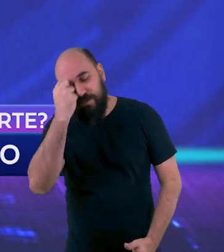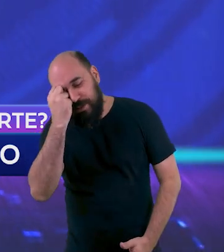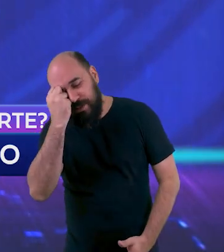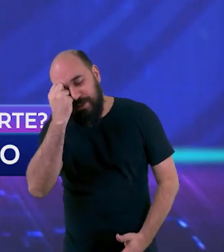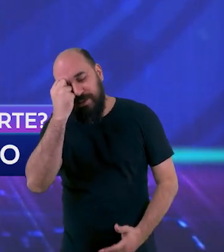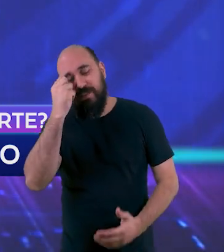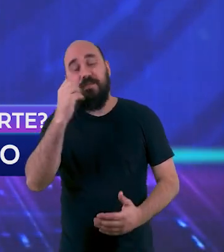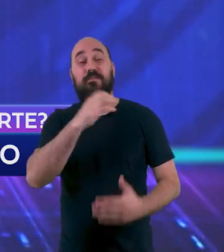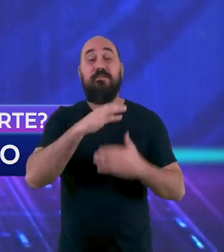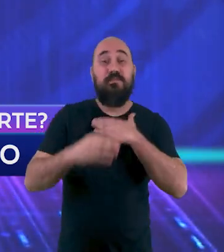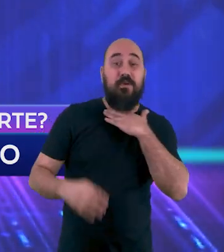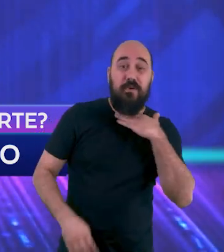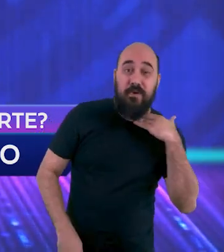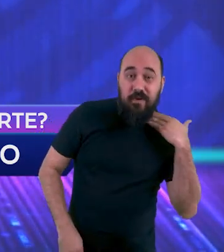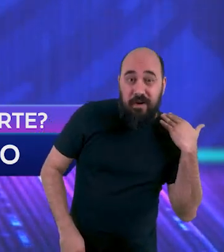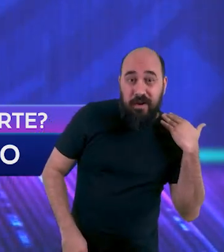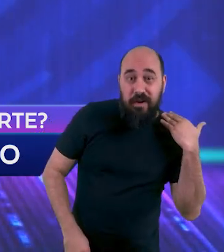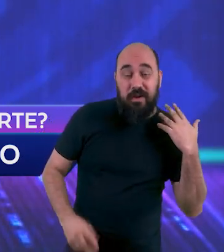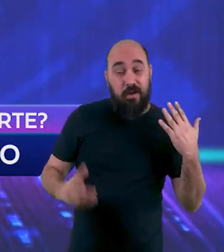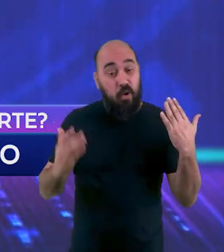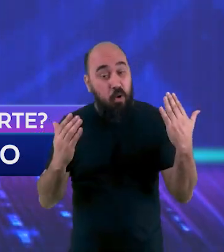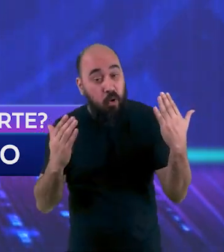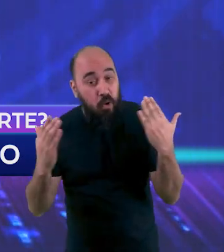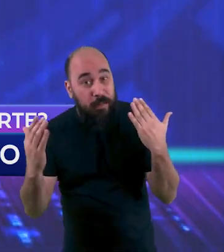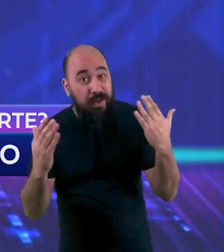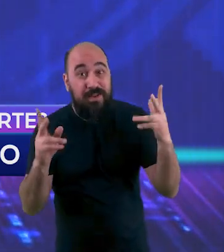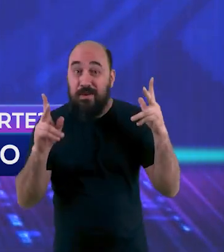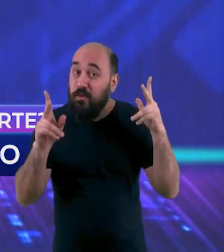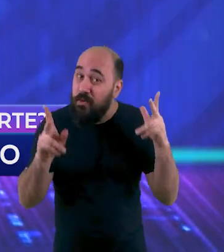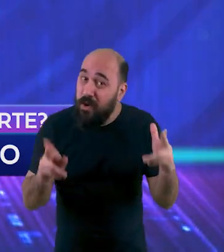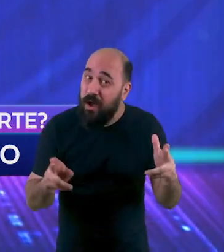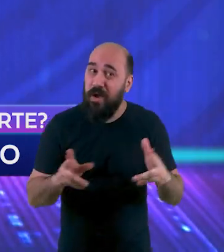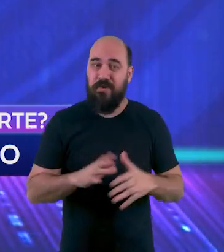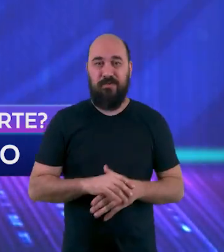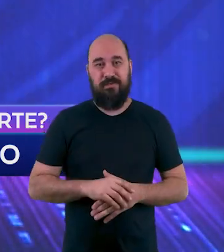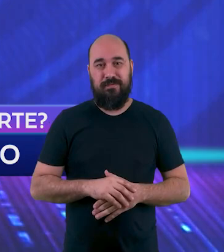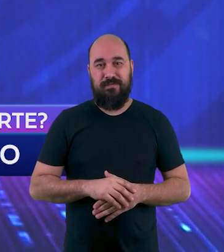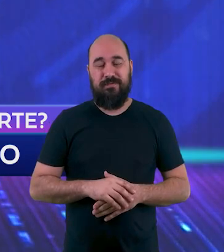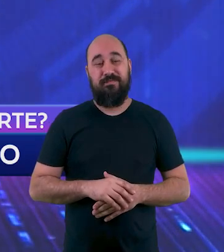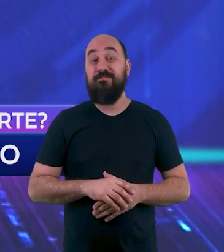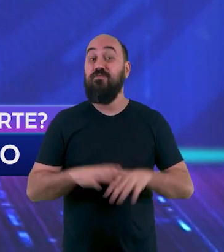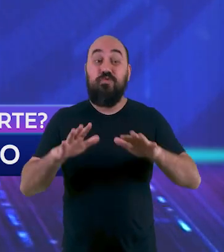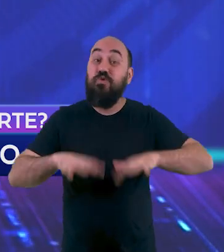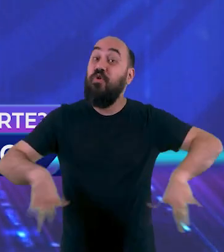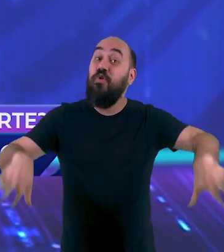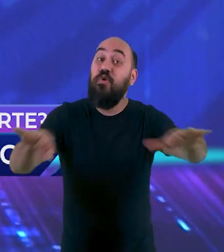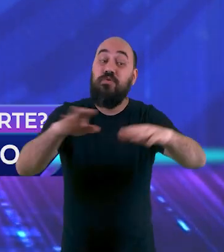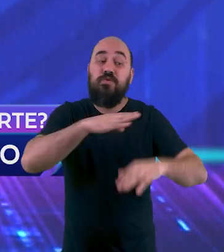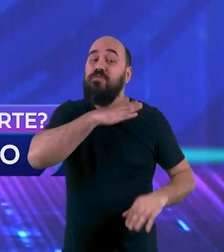Todos aqueles que estão mortos hoje estão apenas dormindo.